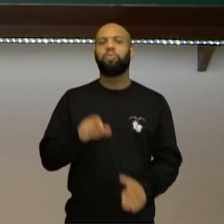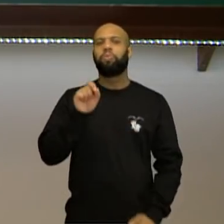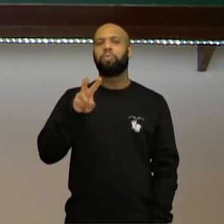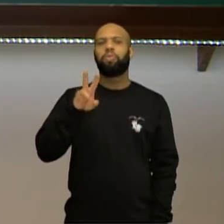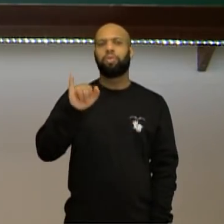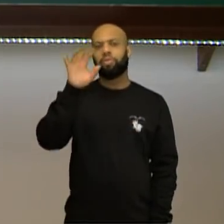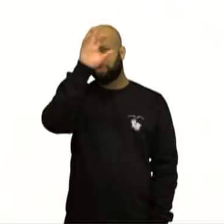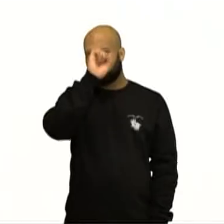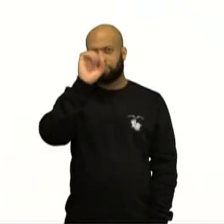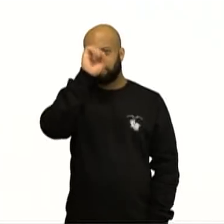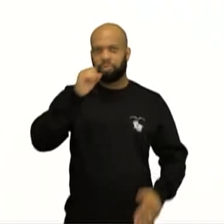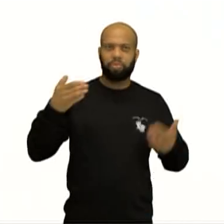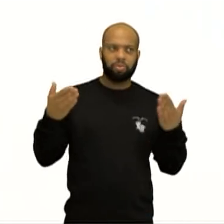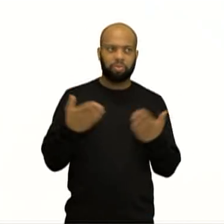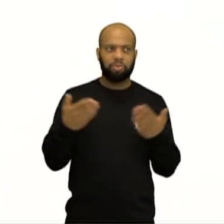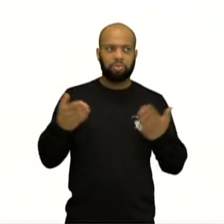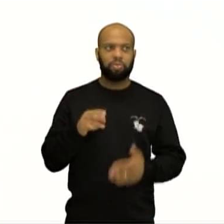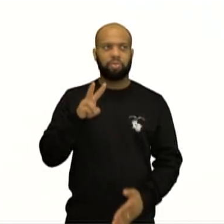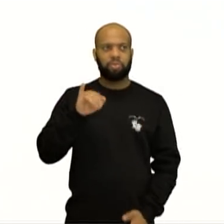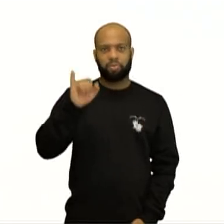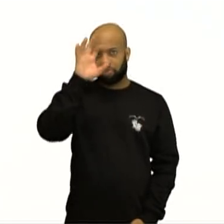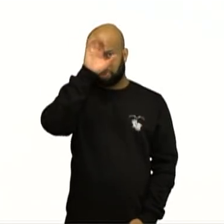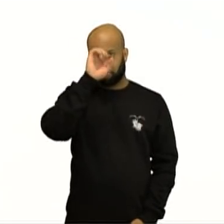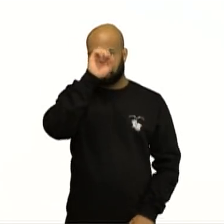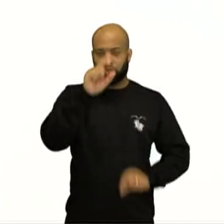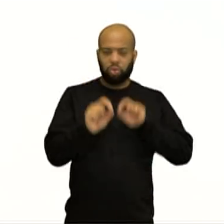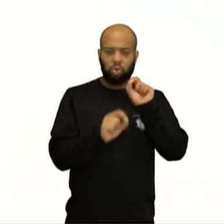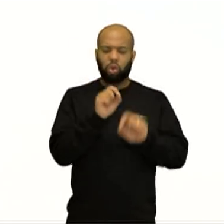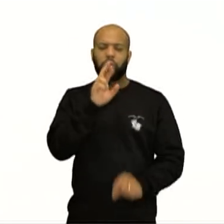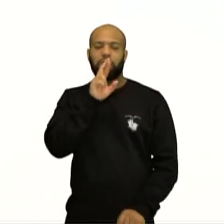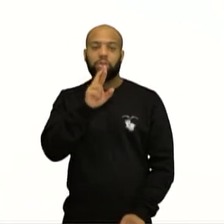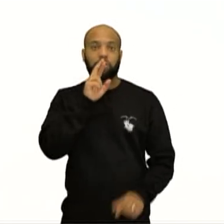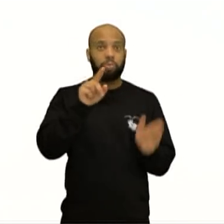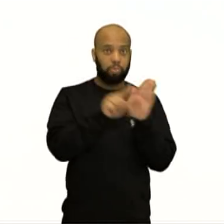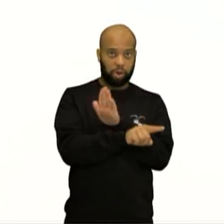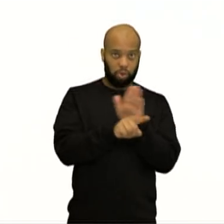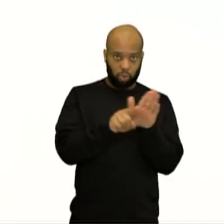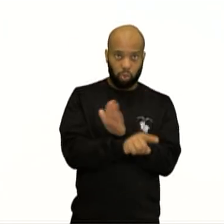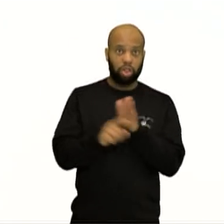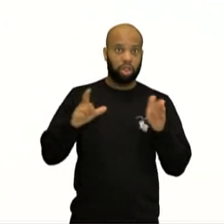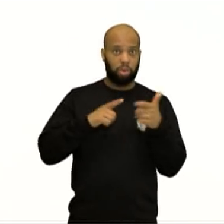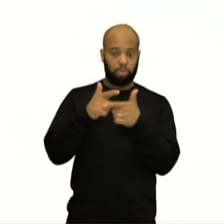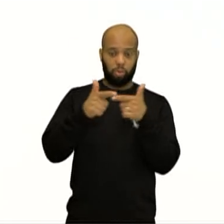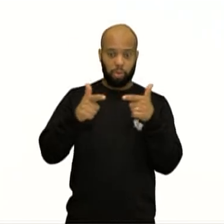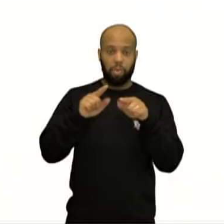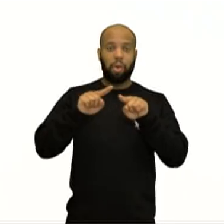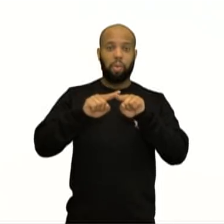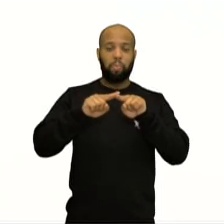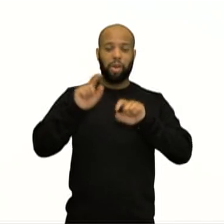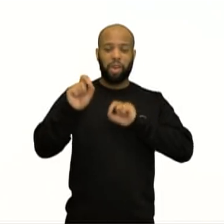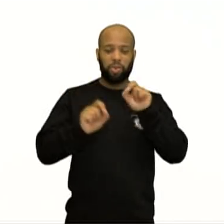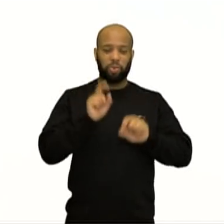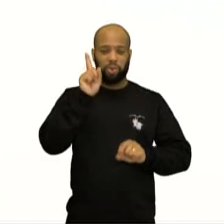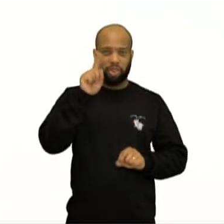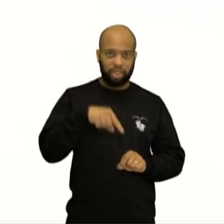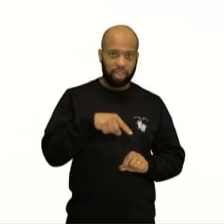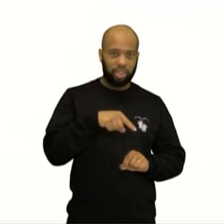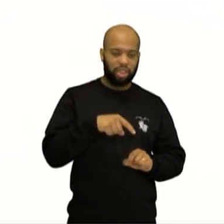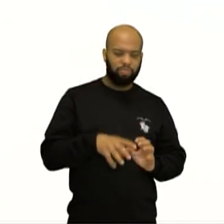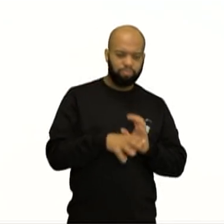vamos aprender? Vamos aprender a resolver situações problemas envolvendo a subtração de números